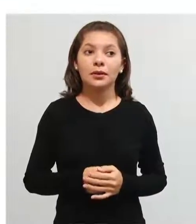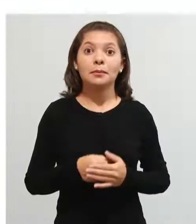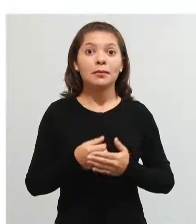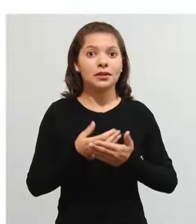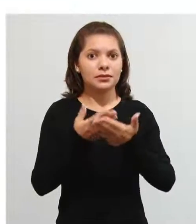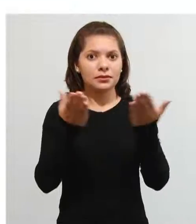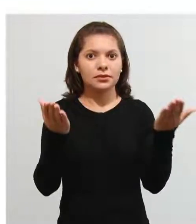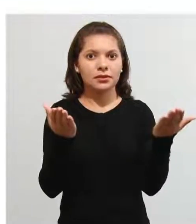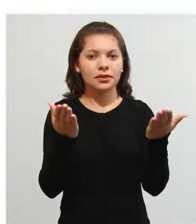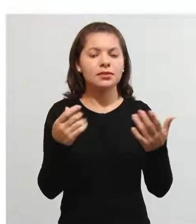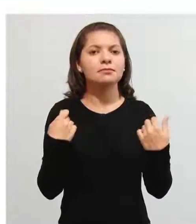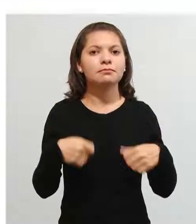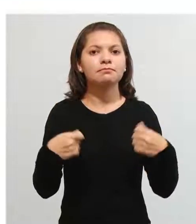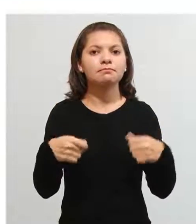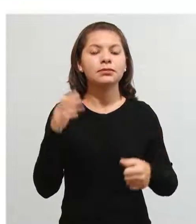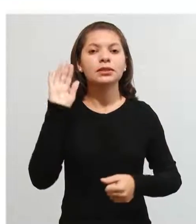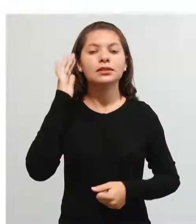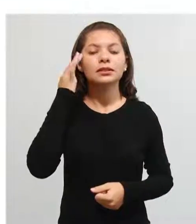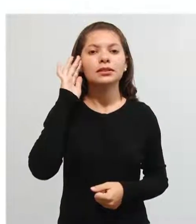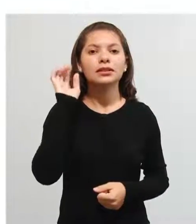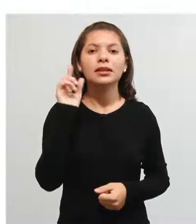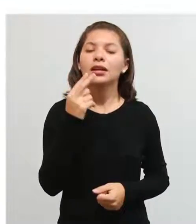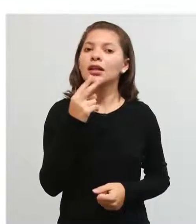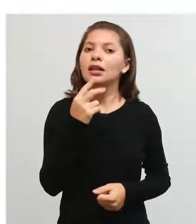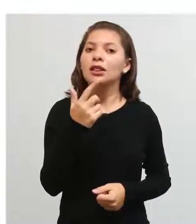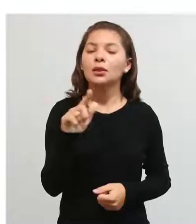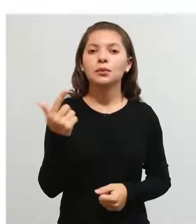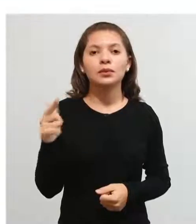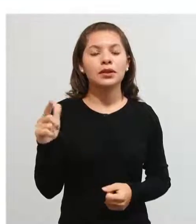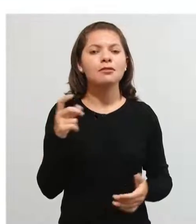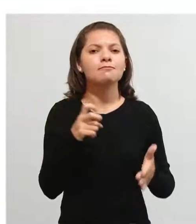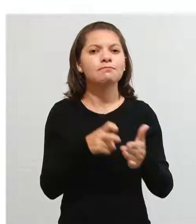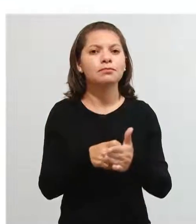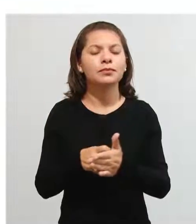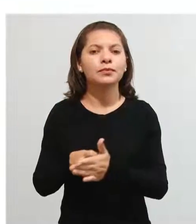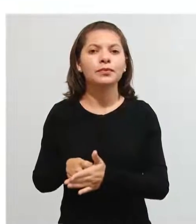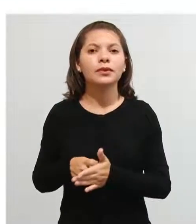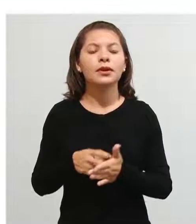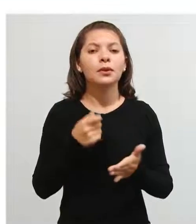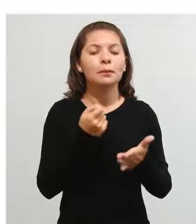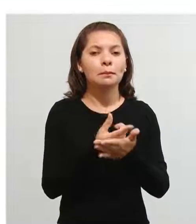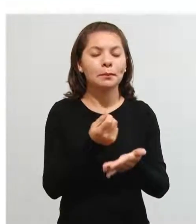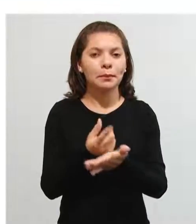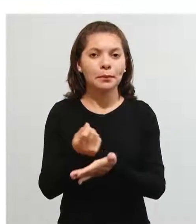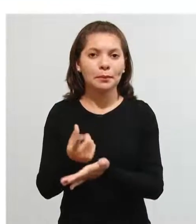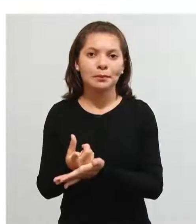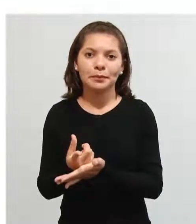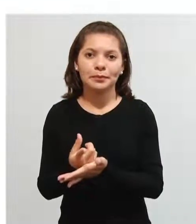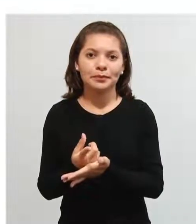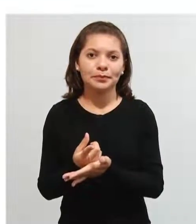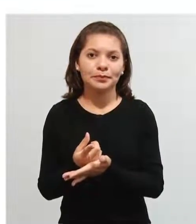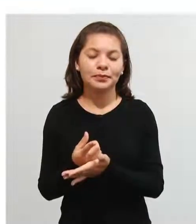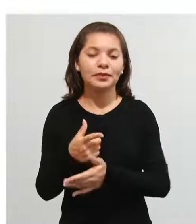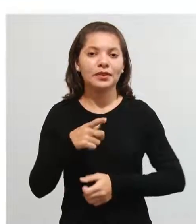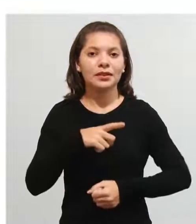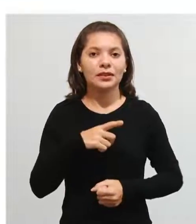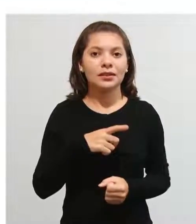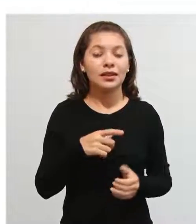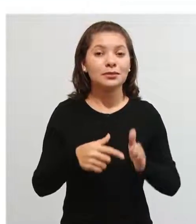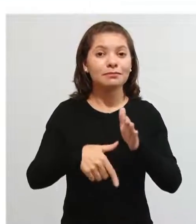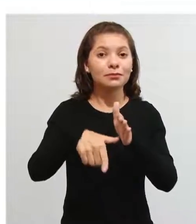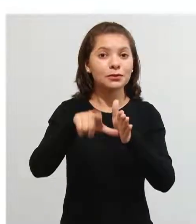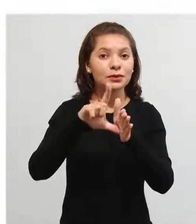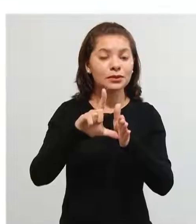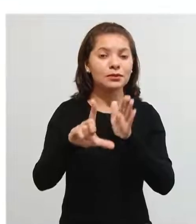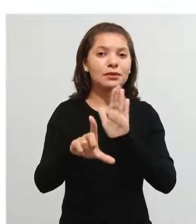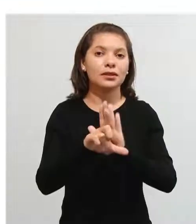precisam entender que não existe punição no ato do pagamento do tributo. Existe uma previsão legal,